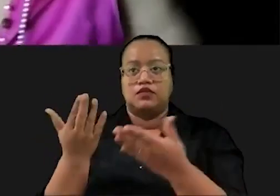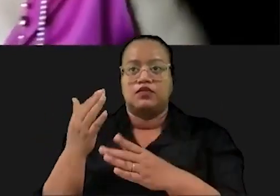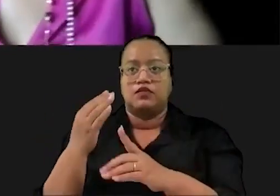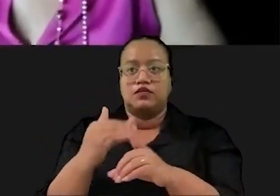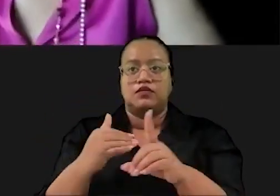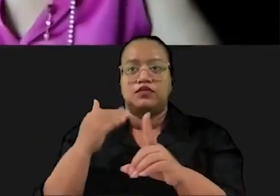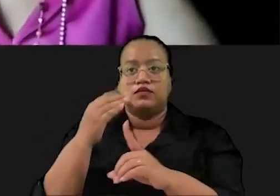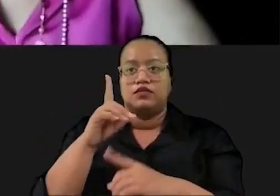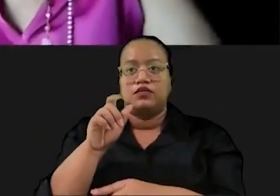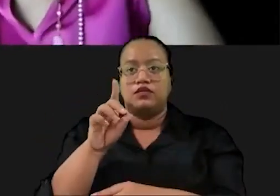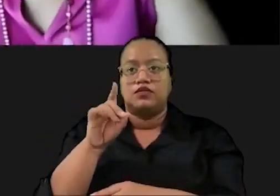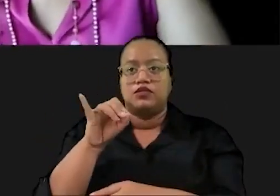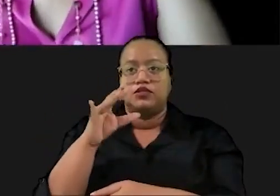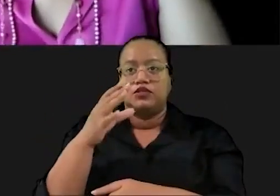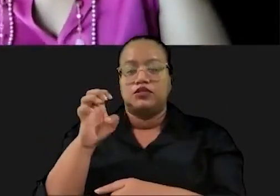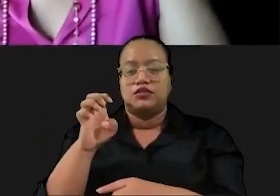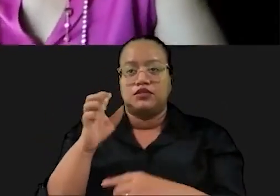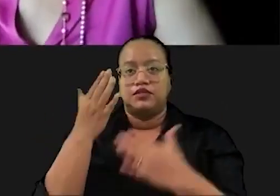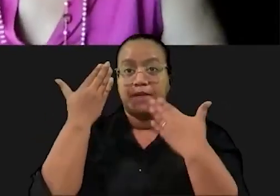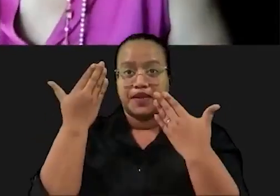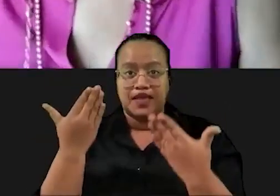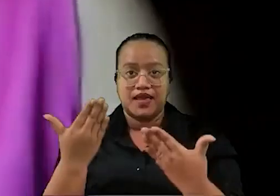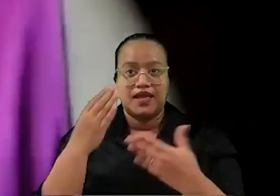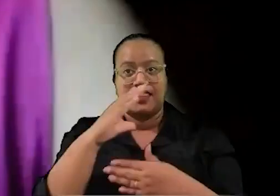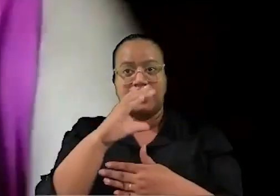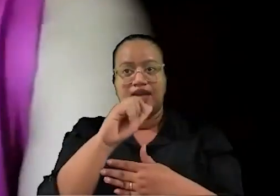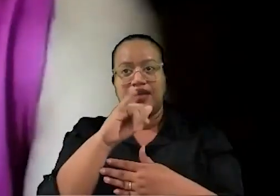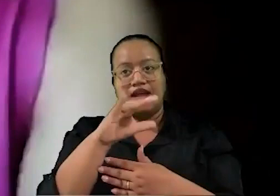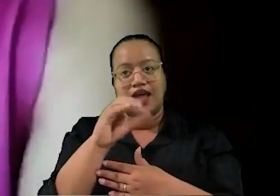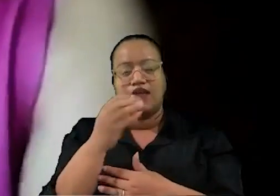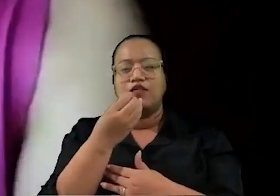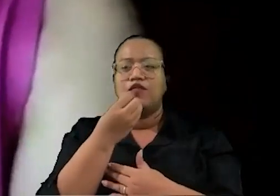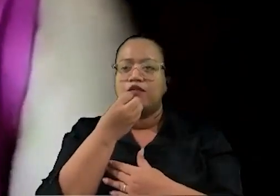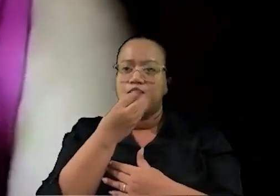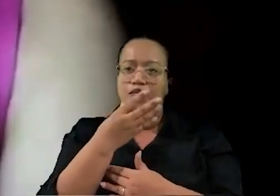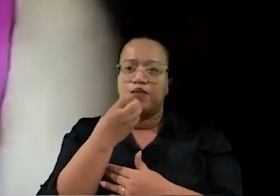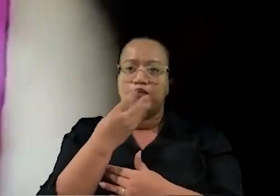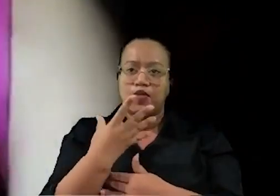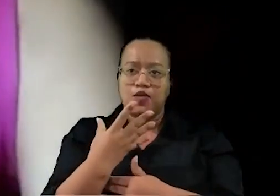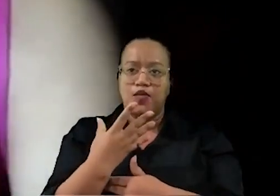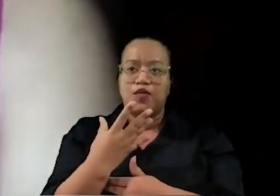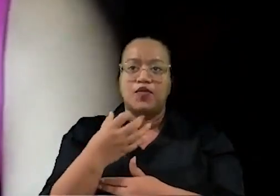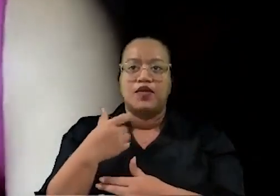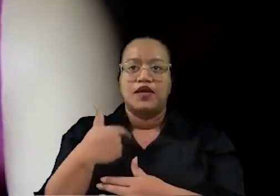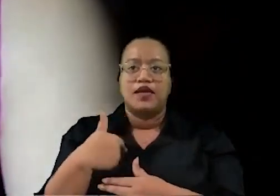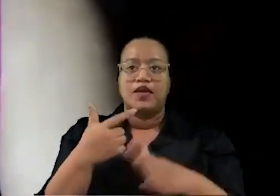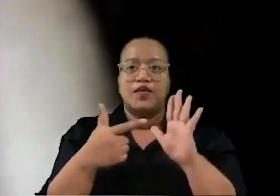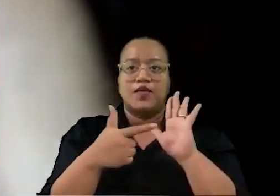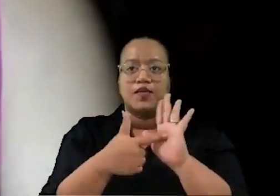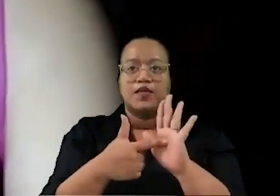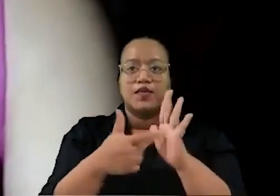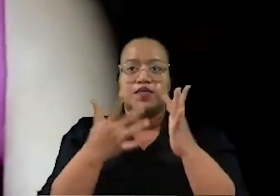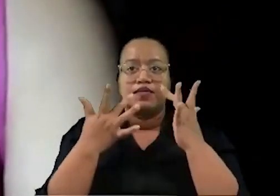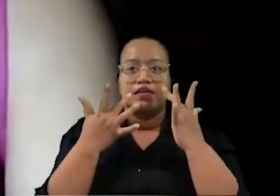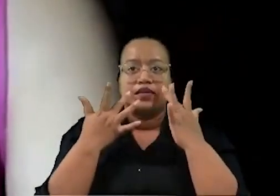Foi muito bom eu não ter feito a sua apresentação, né? Eu fiz de propósito, né? Para as